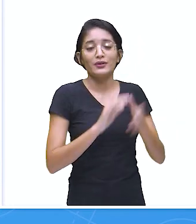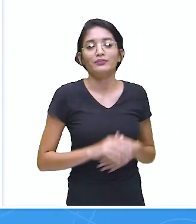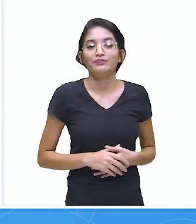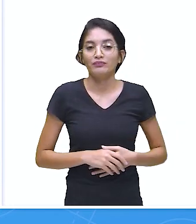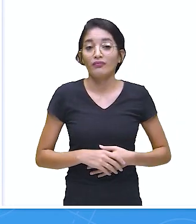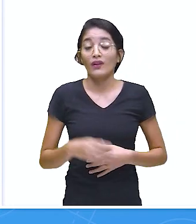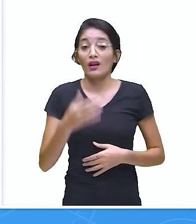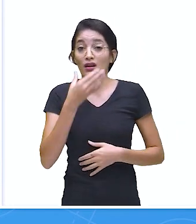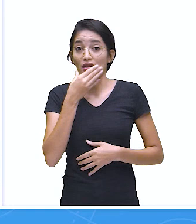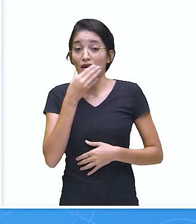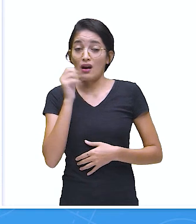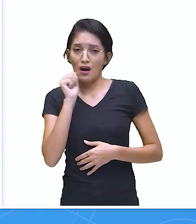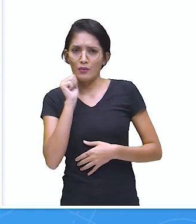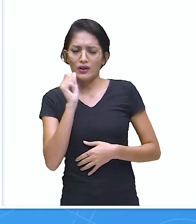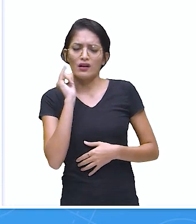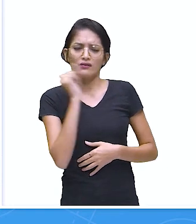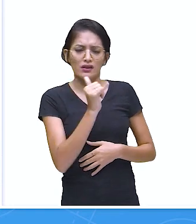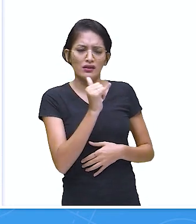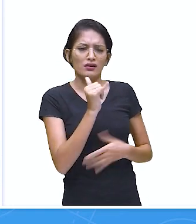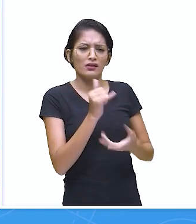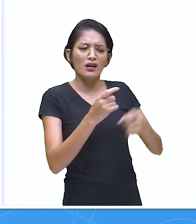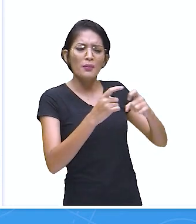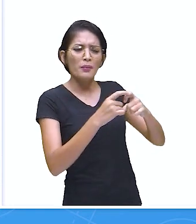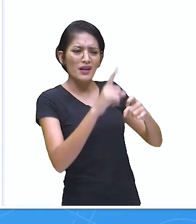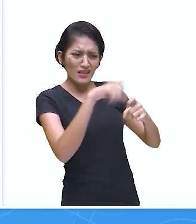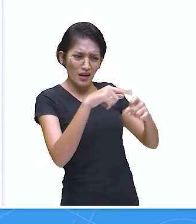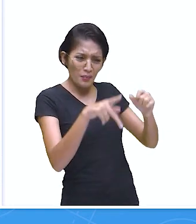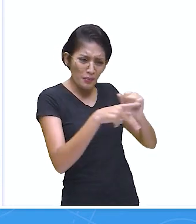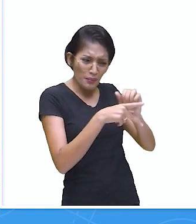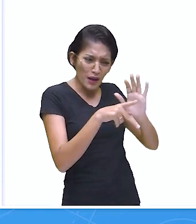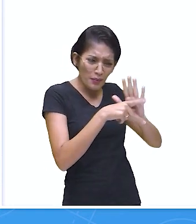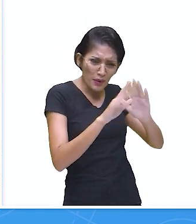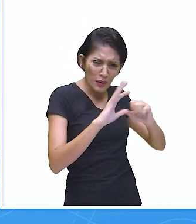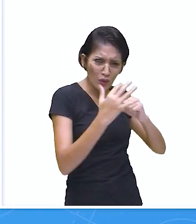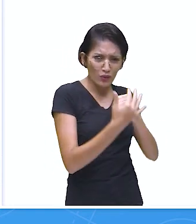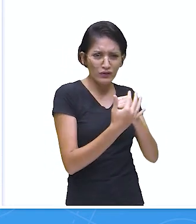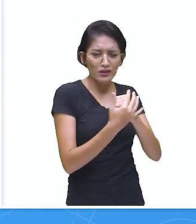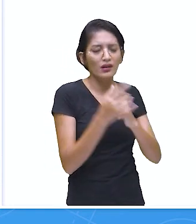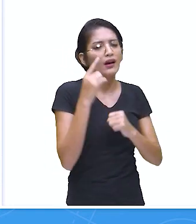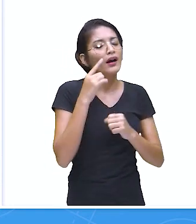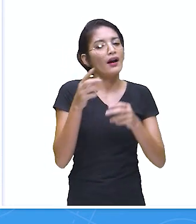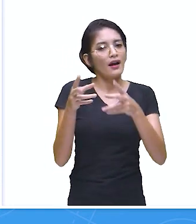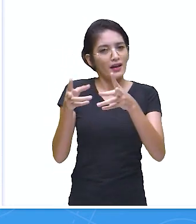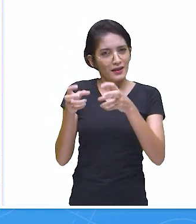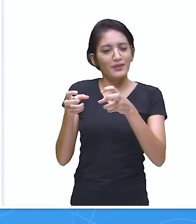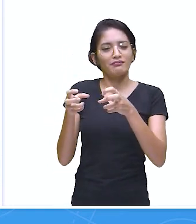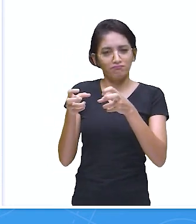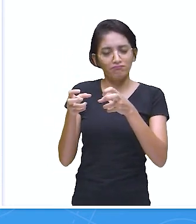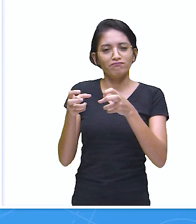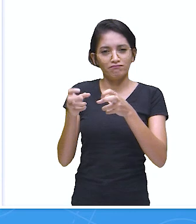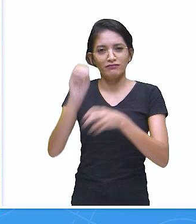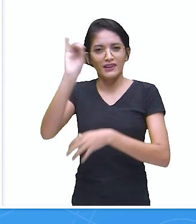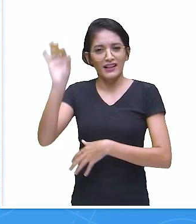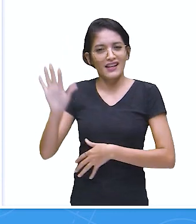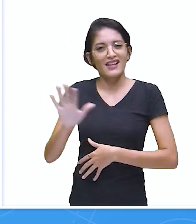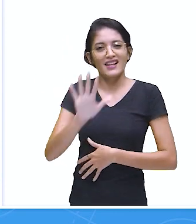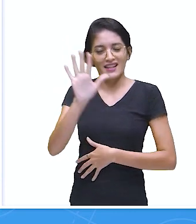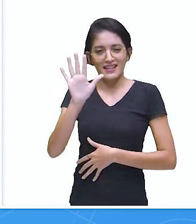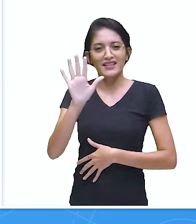a personagem. Doutora, é Covid? Aí você observa aqui nas imagens associadas à imagem aqui, olha